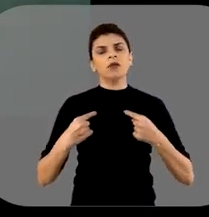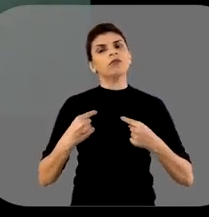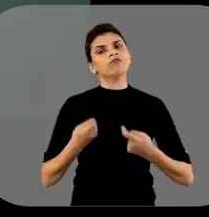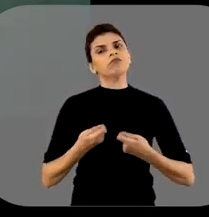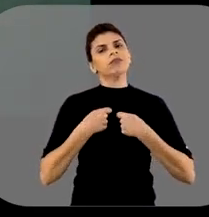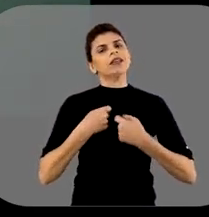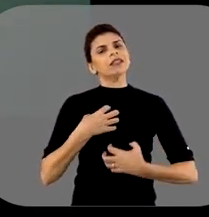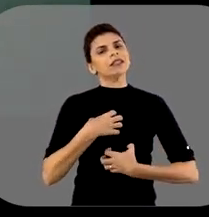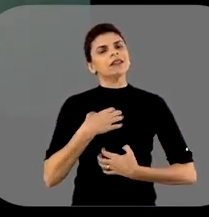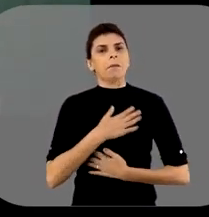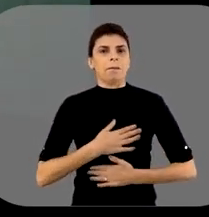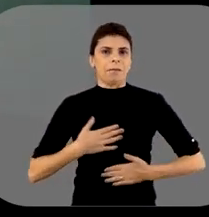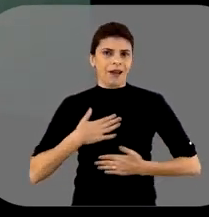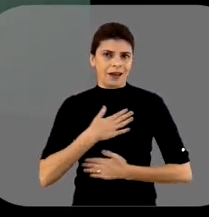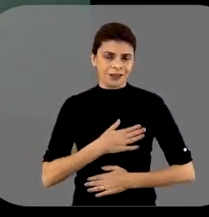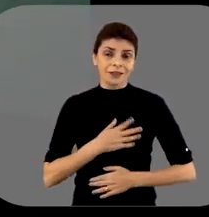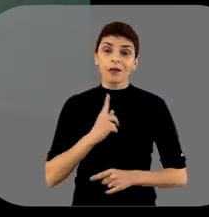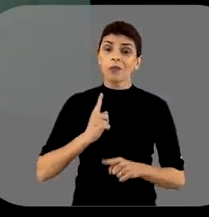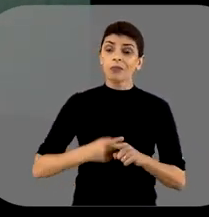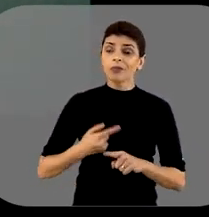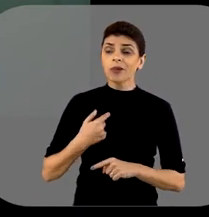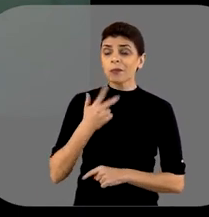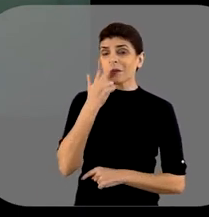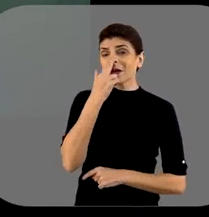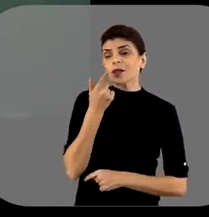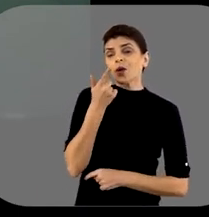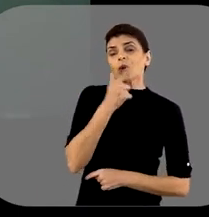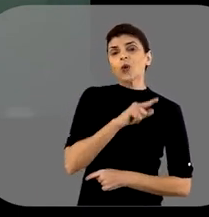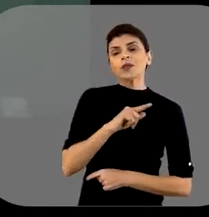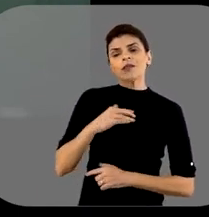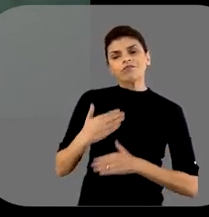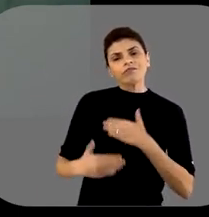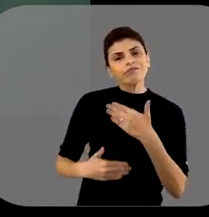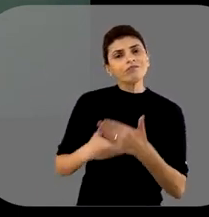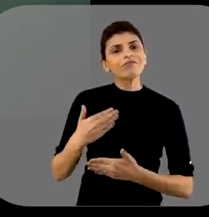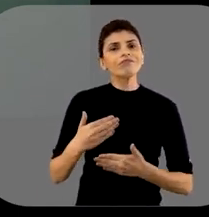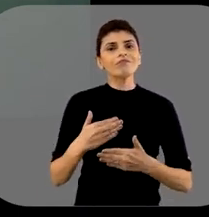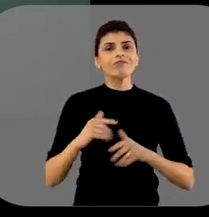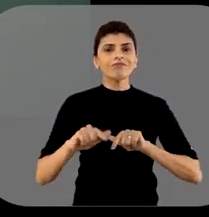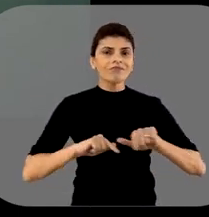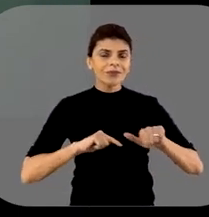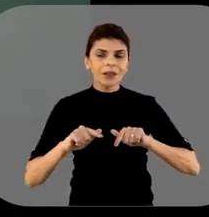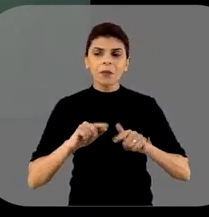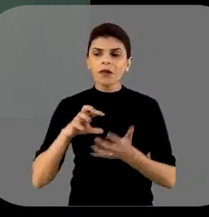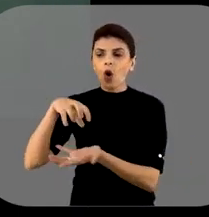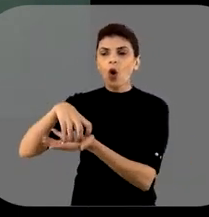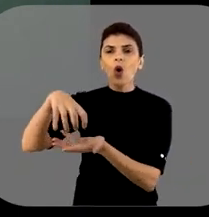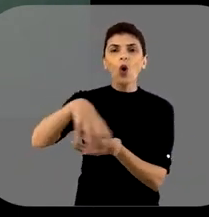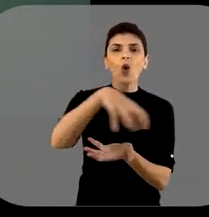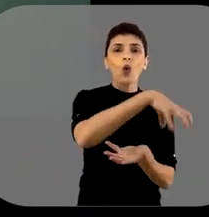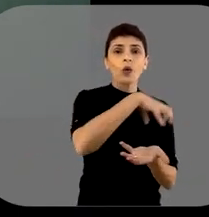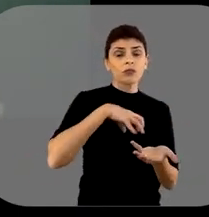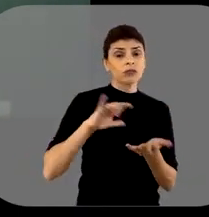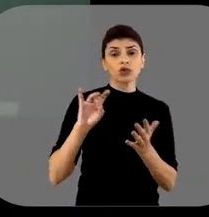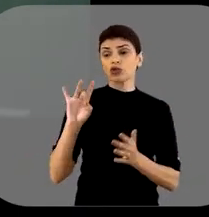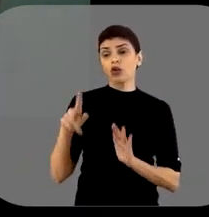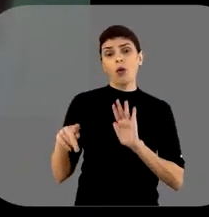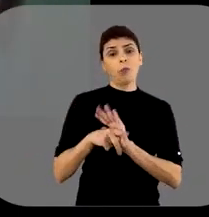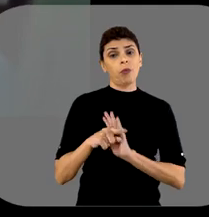também muito prazeroso, porque você acaba levando uma atividade para uma comunidade que só tem